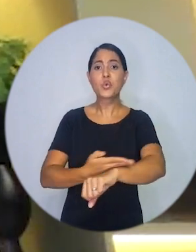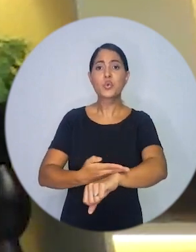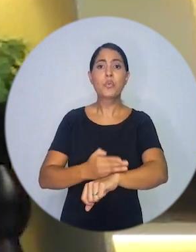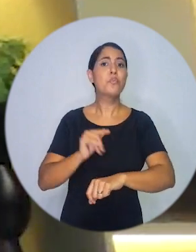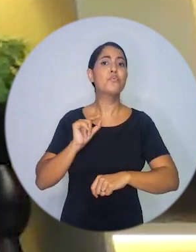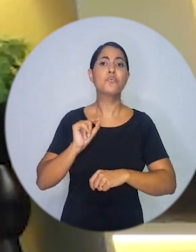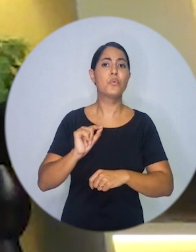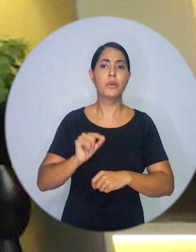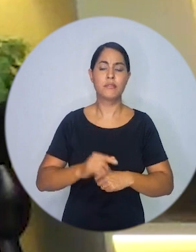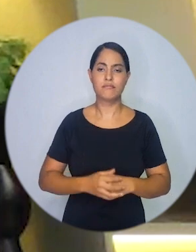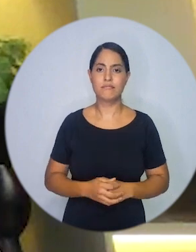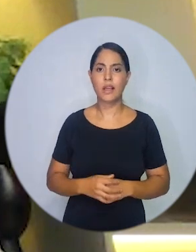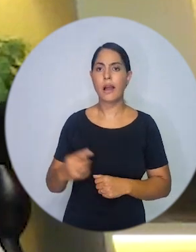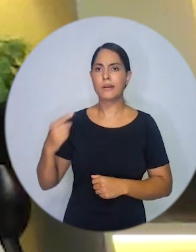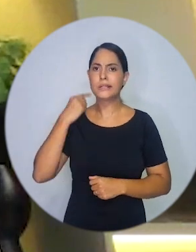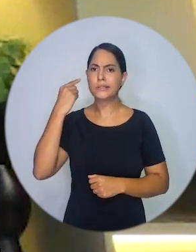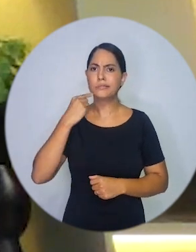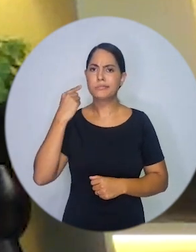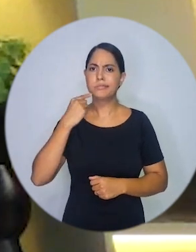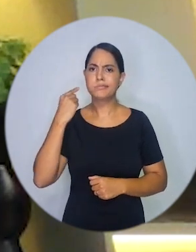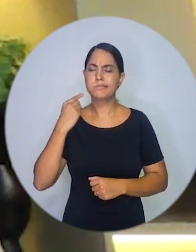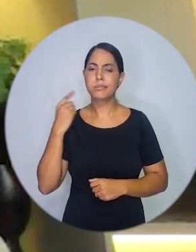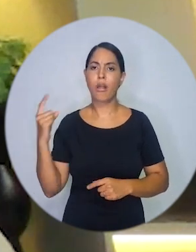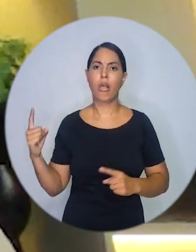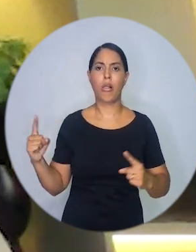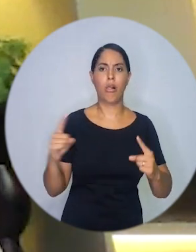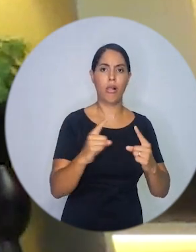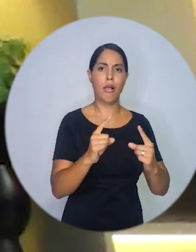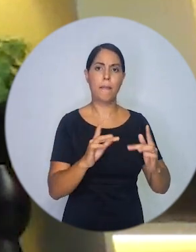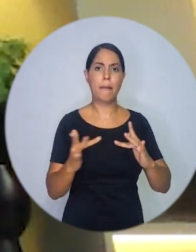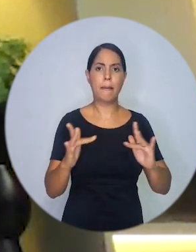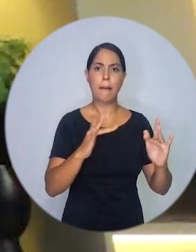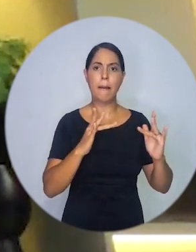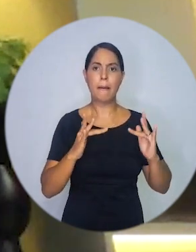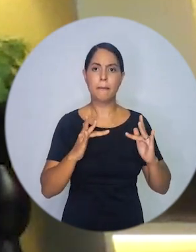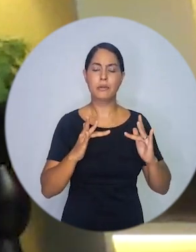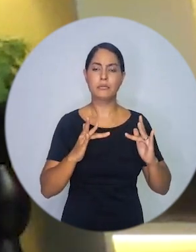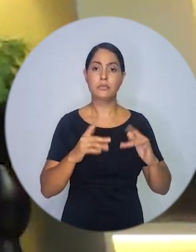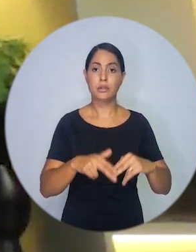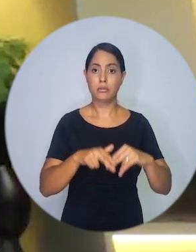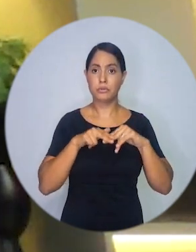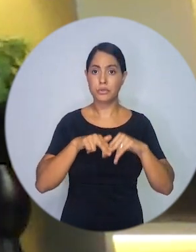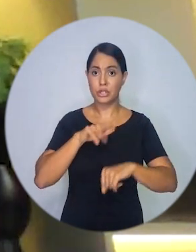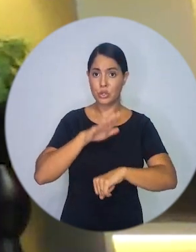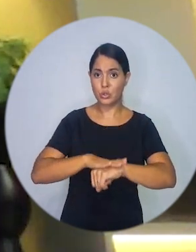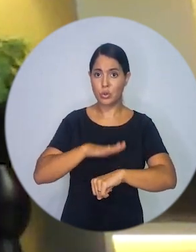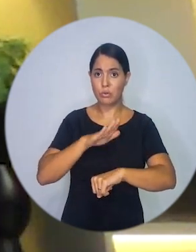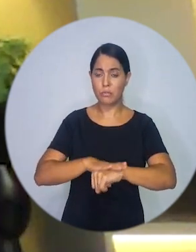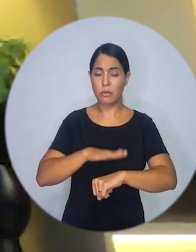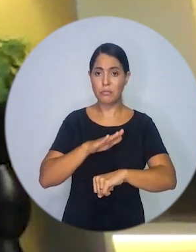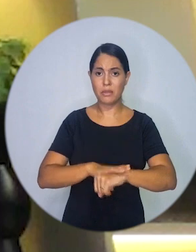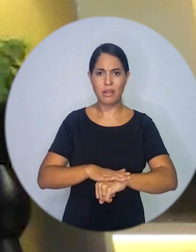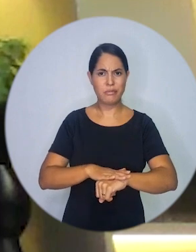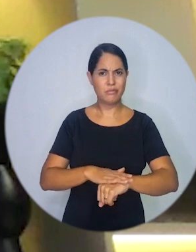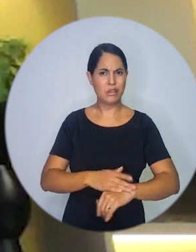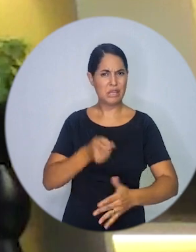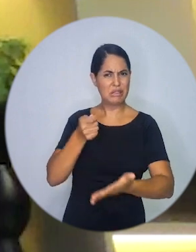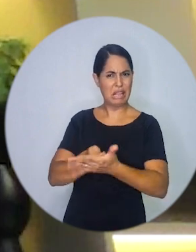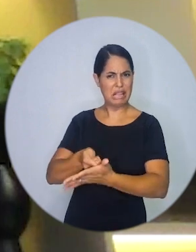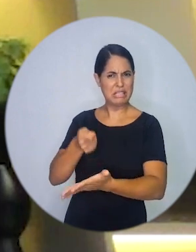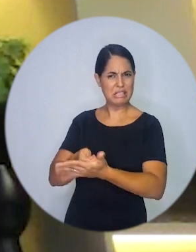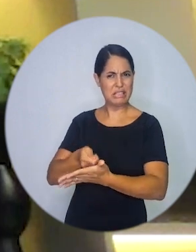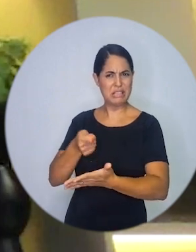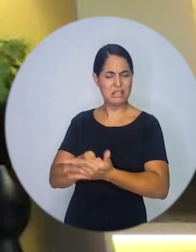submetidos a esse tipo de condição, porque a partir do momento que existe uma condição,